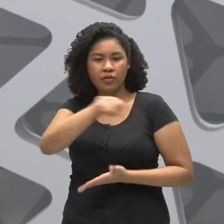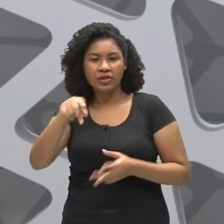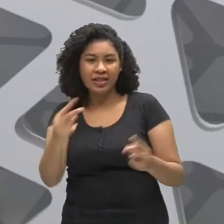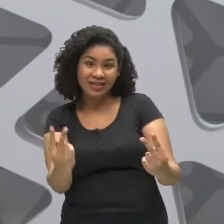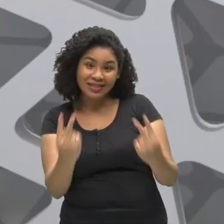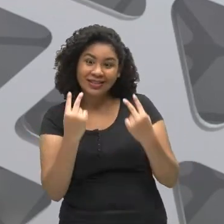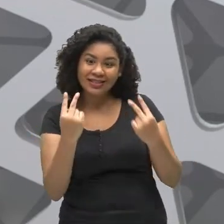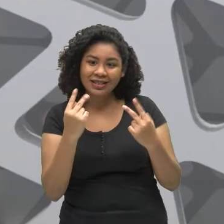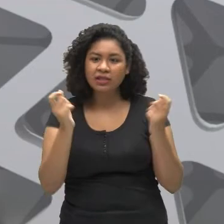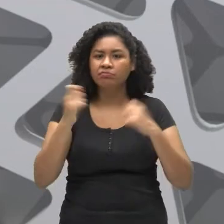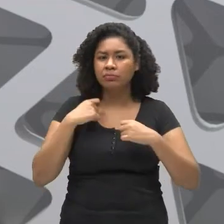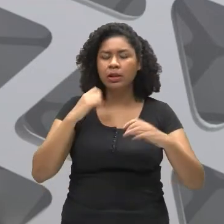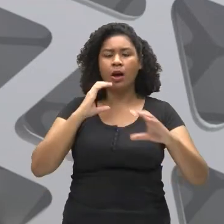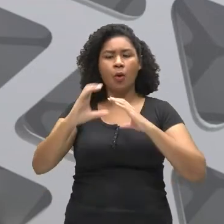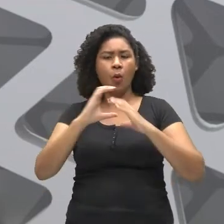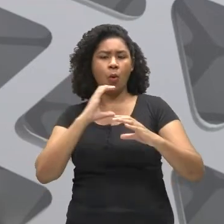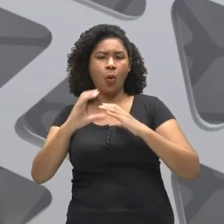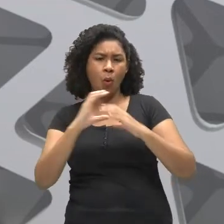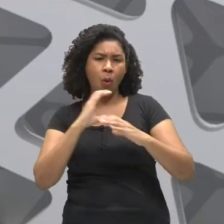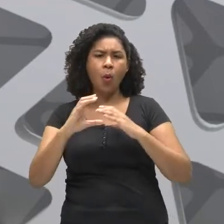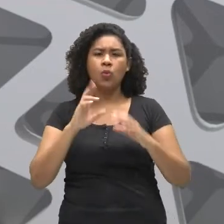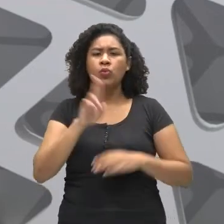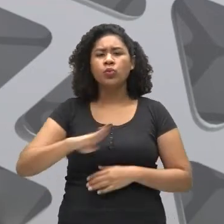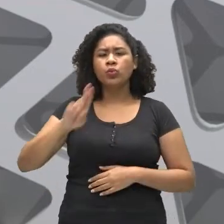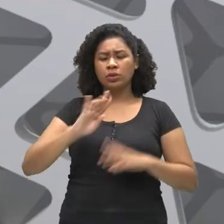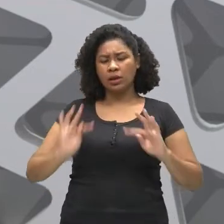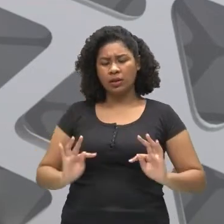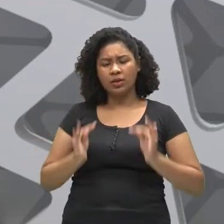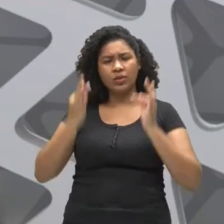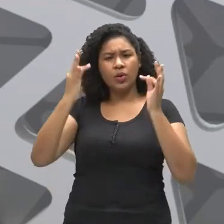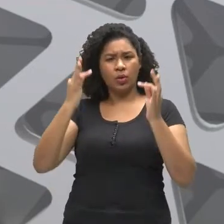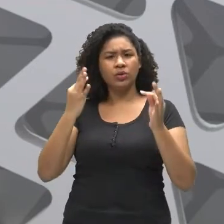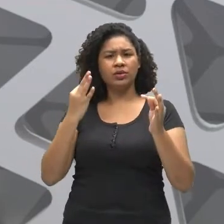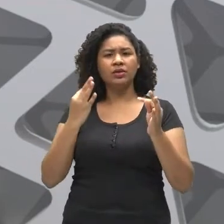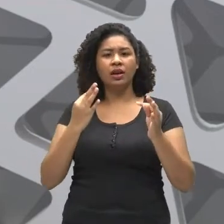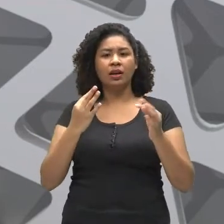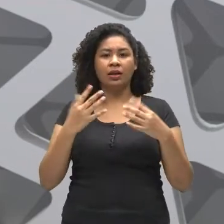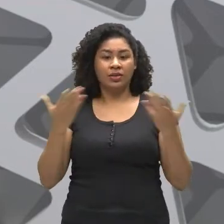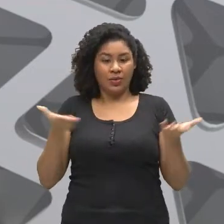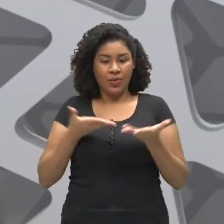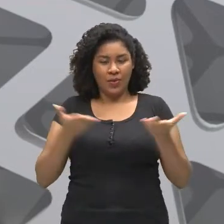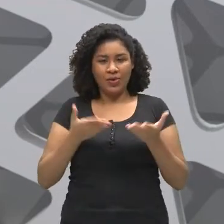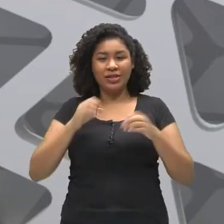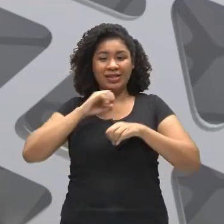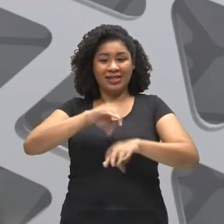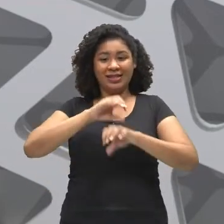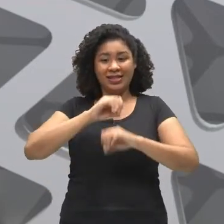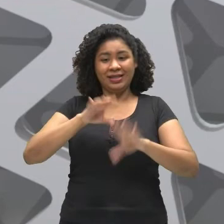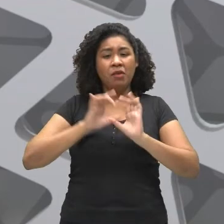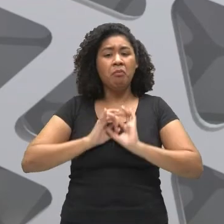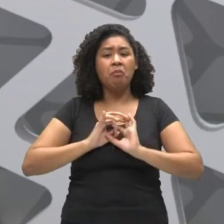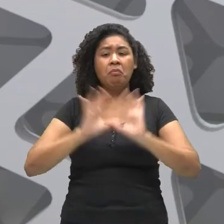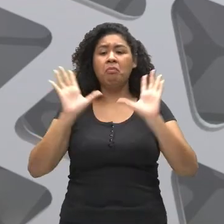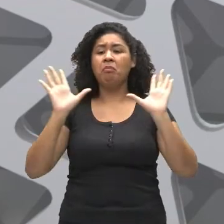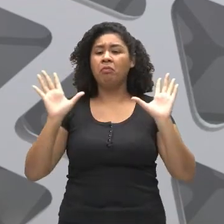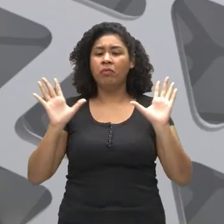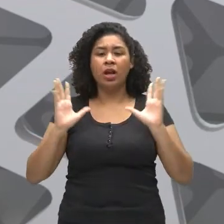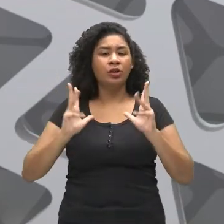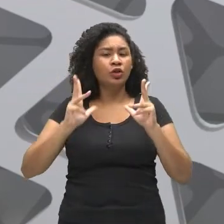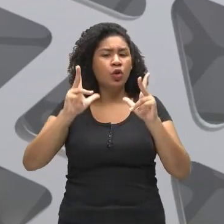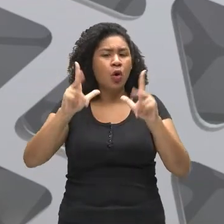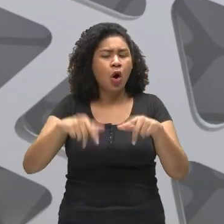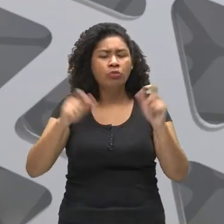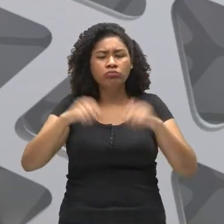nós usamos do meio de tecnologia, olha que maravilha. A educação hoje ela é pública. Todos devem ter